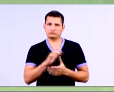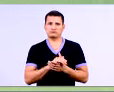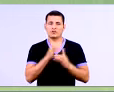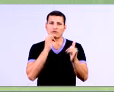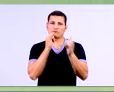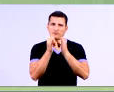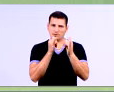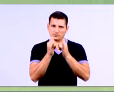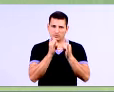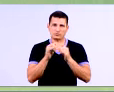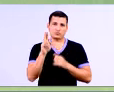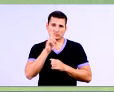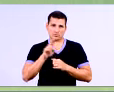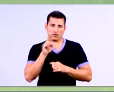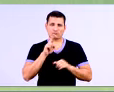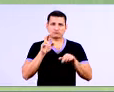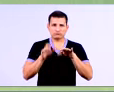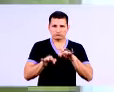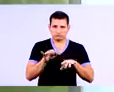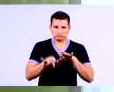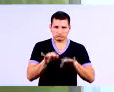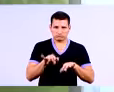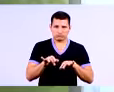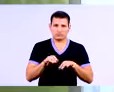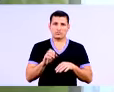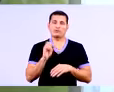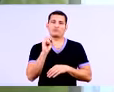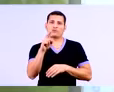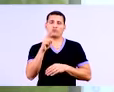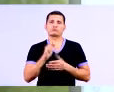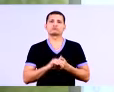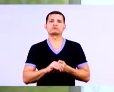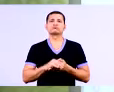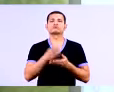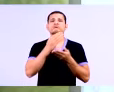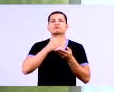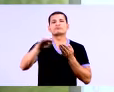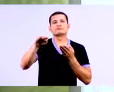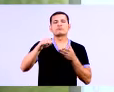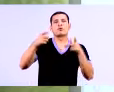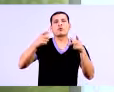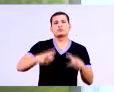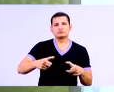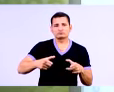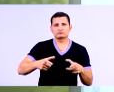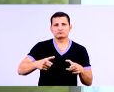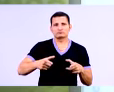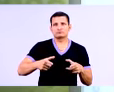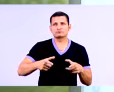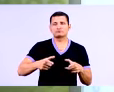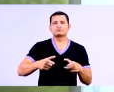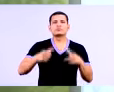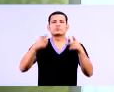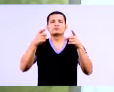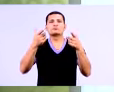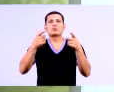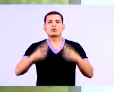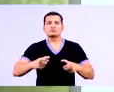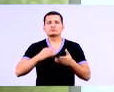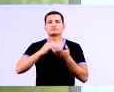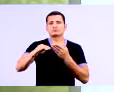informação que o usuário da entrada e vou enviá-la para algum lugar. Esse